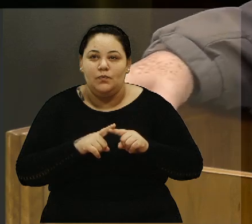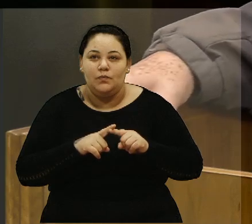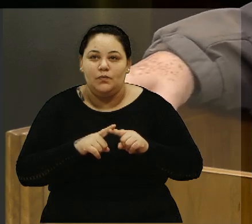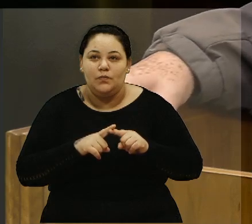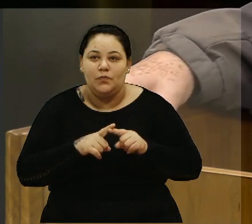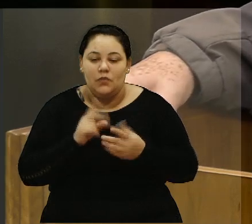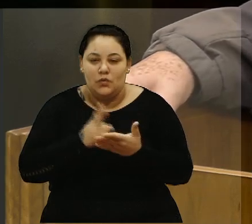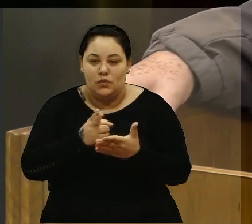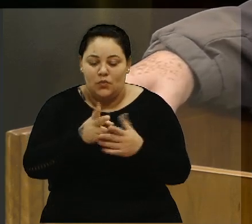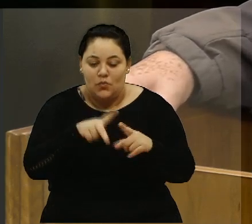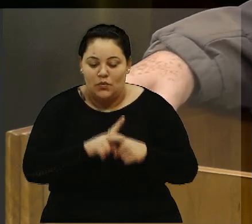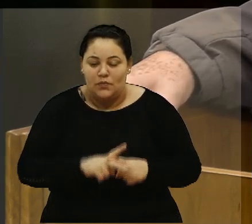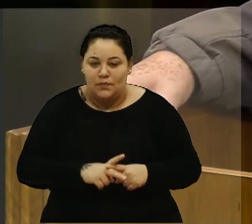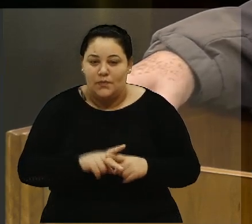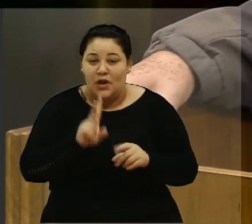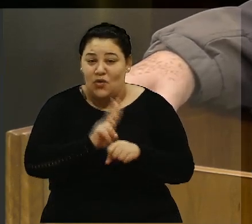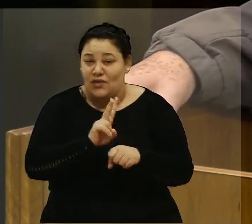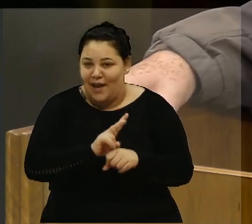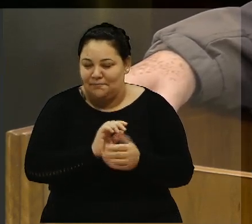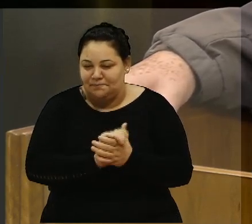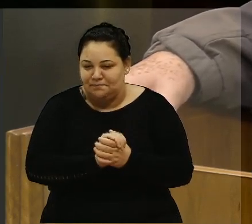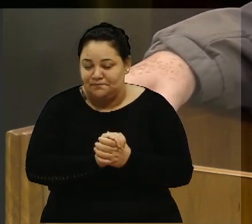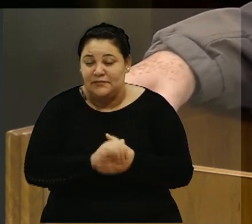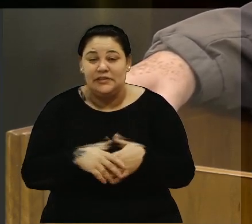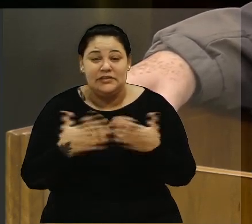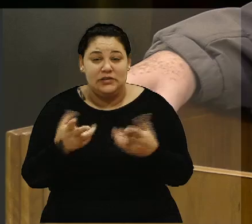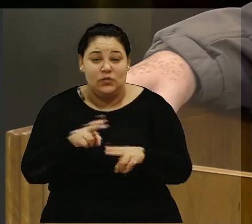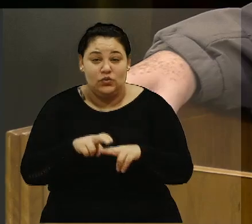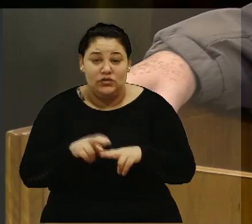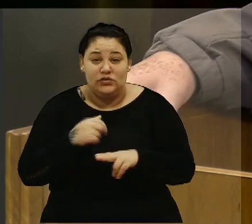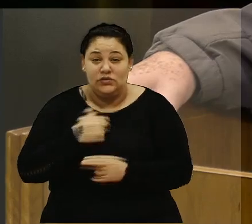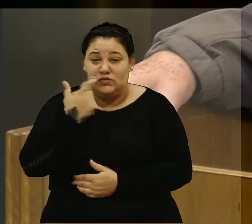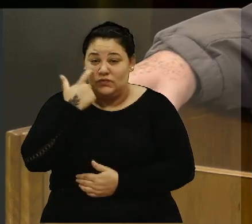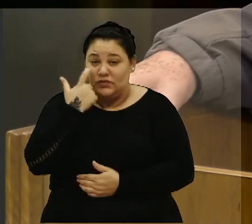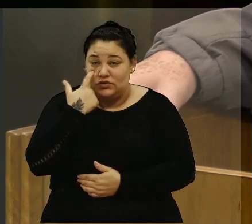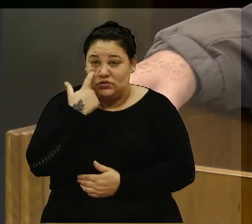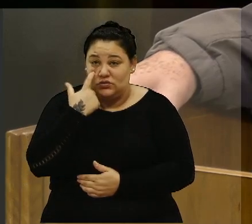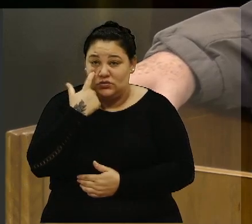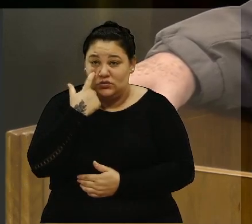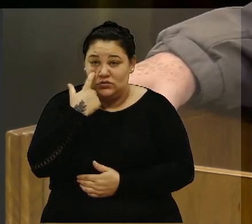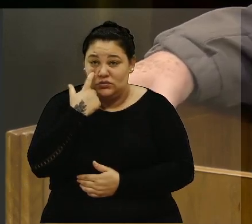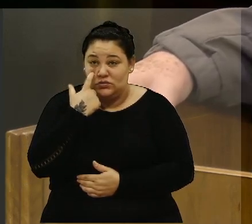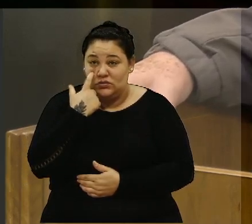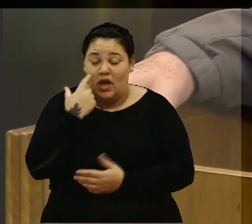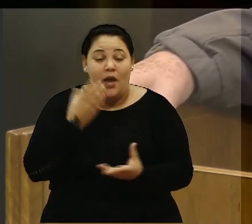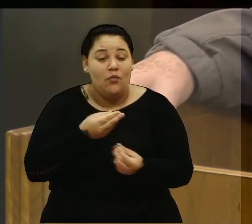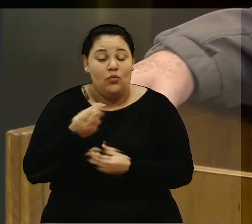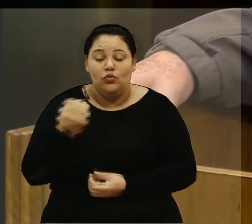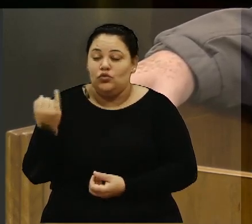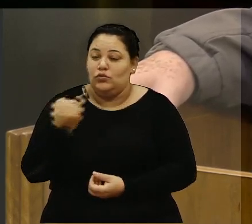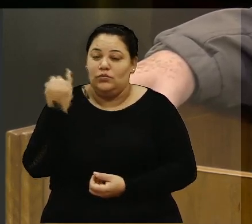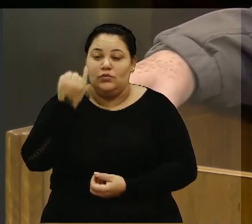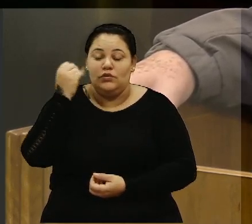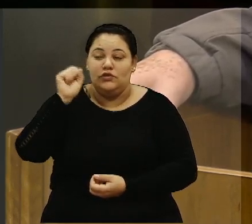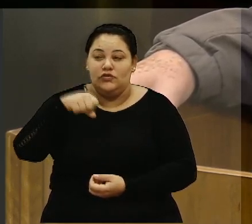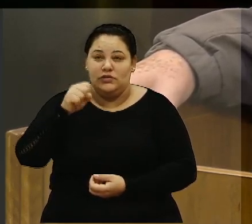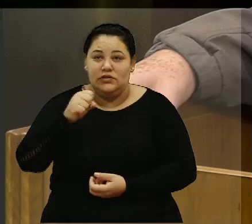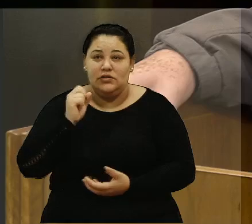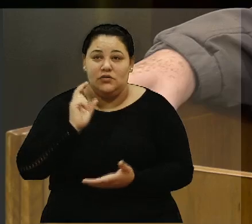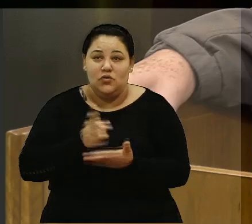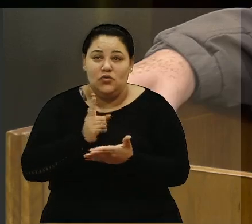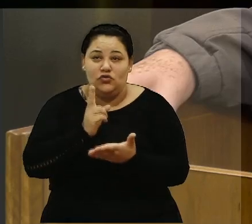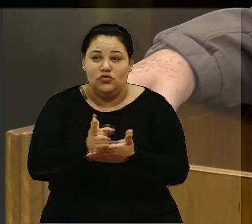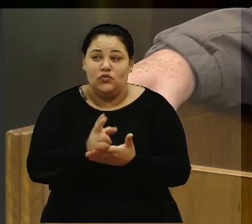manutenção da sua integridade. Então, nesse sentido, eu vejo que seria muito importante continuar